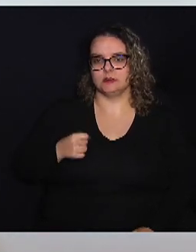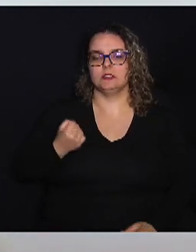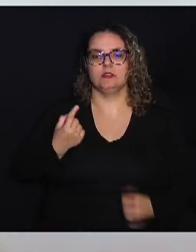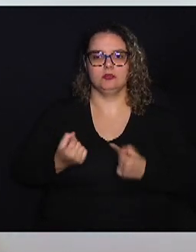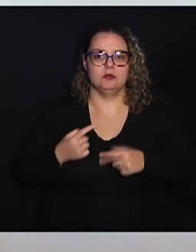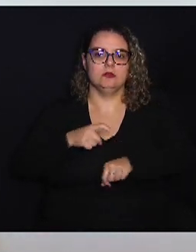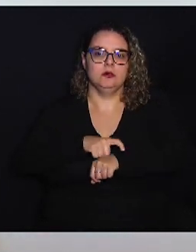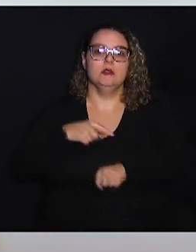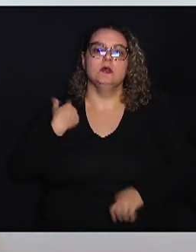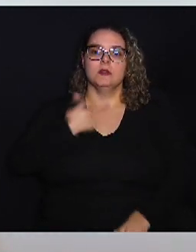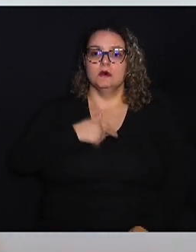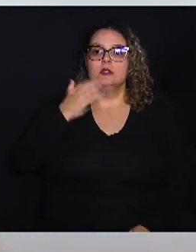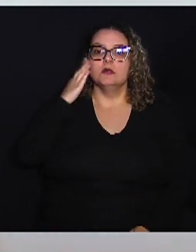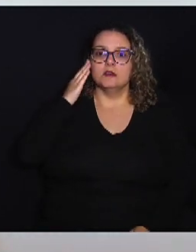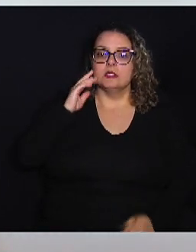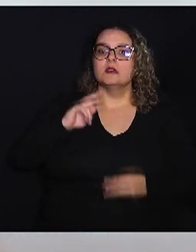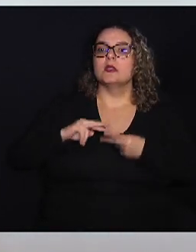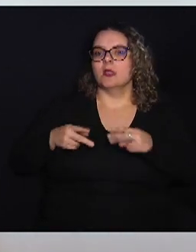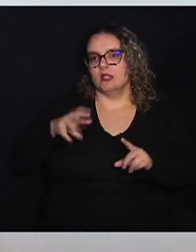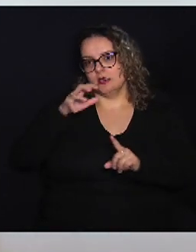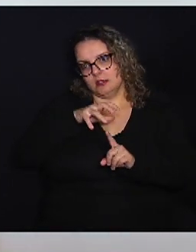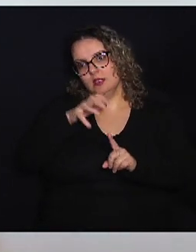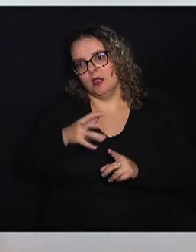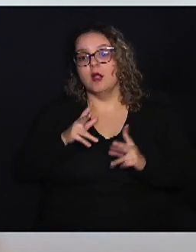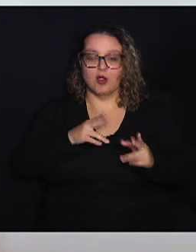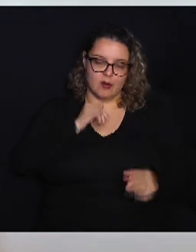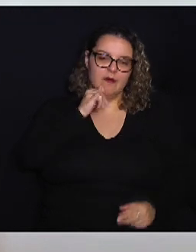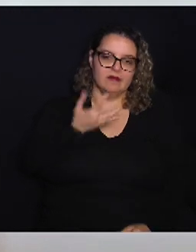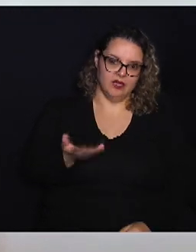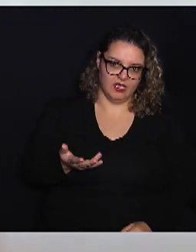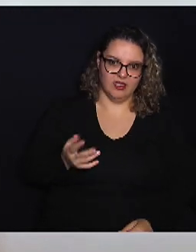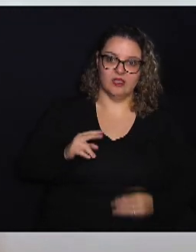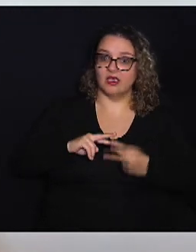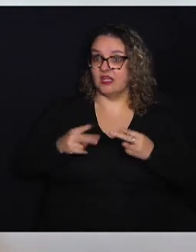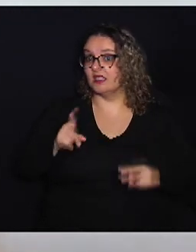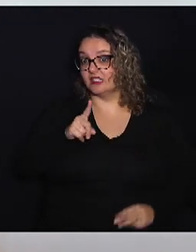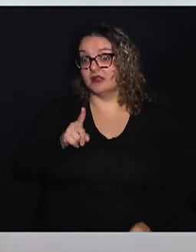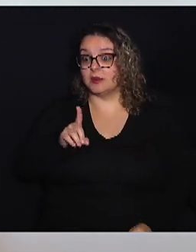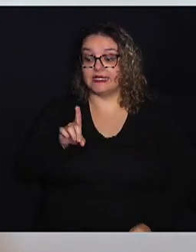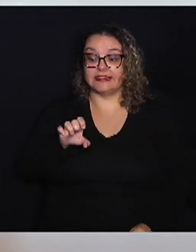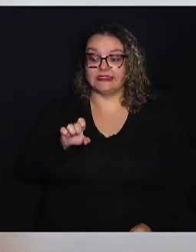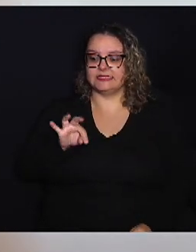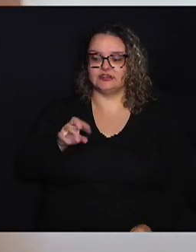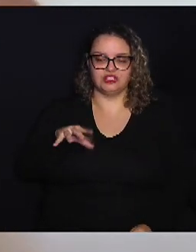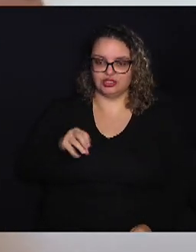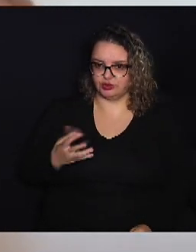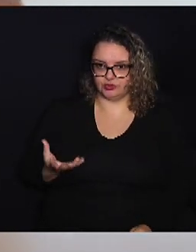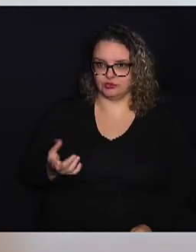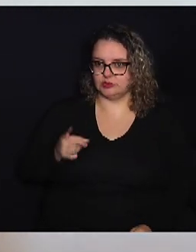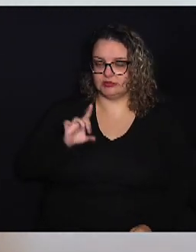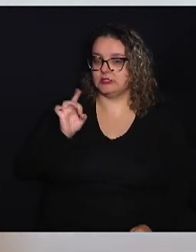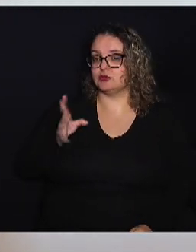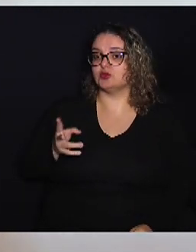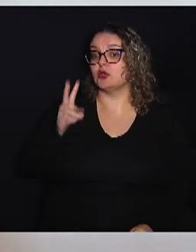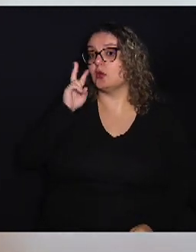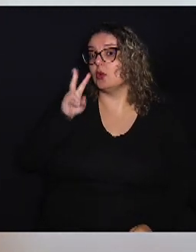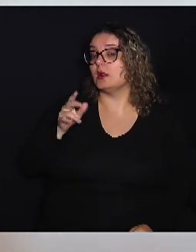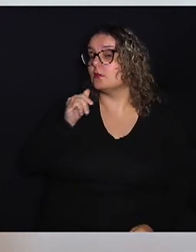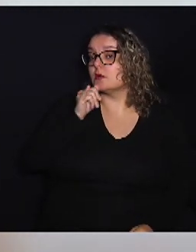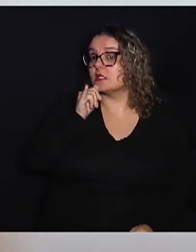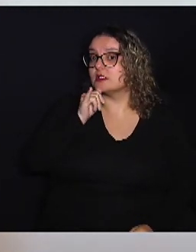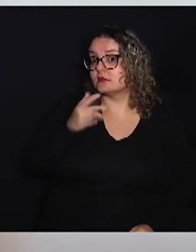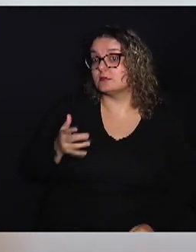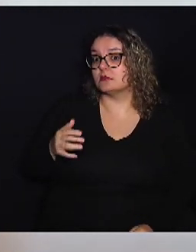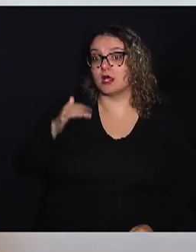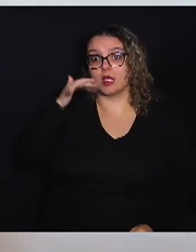que nós sabemos que a genética influencia, mas como eu acabei de falar que a genética não é destino, e não basta somente eu olhar, por exemplo, Ana, para